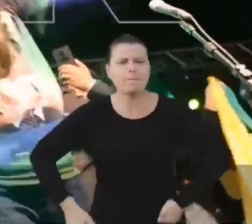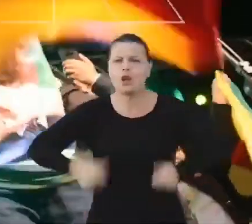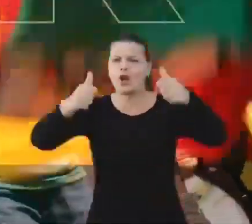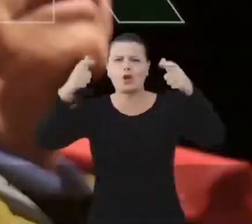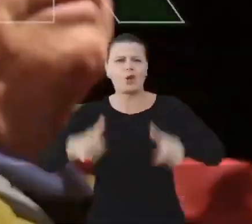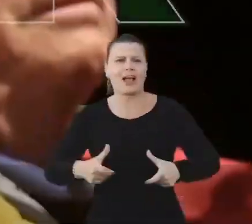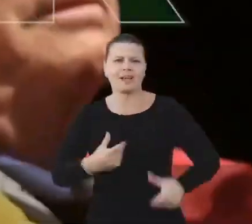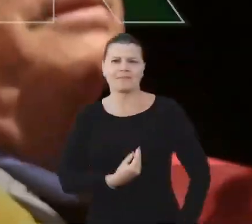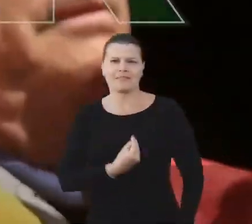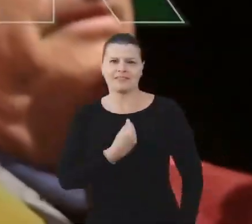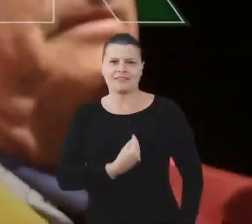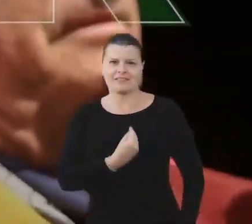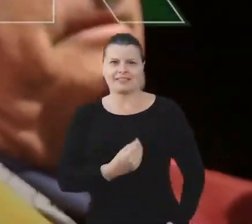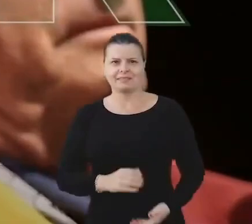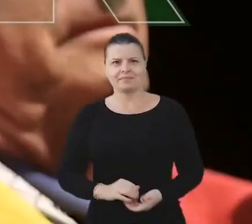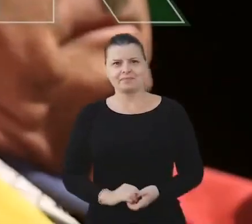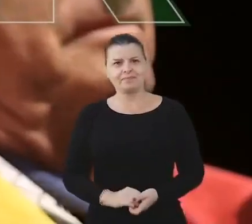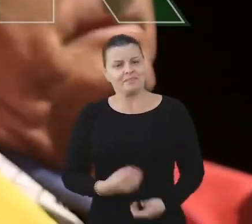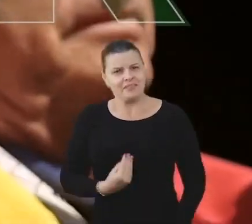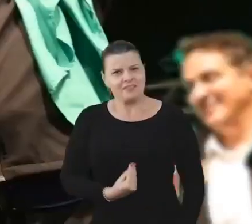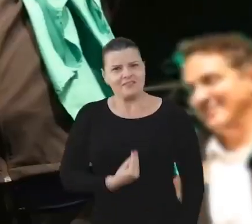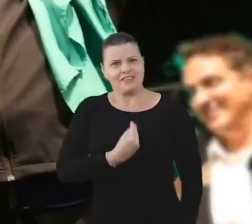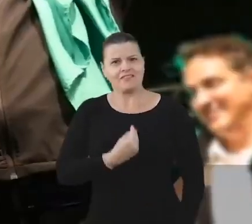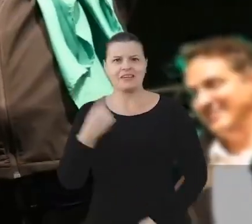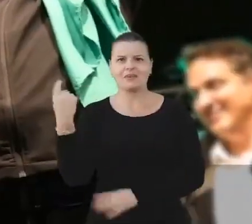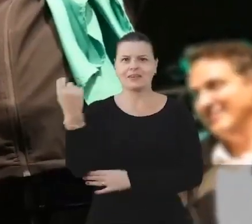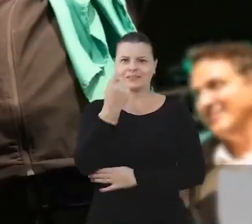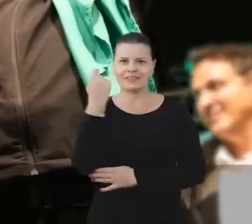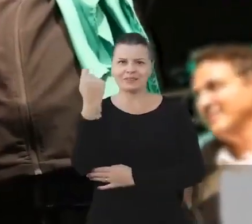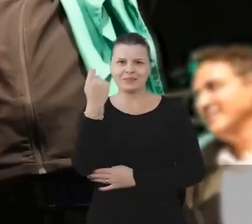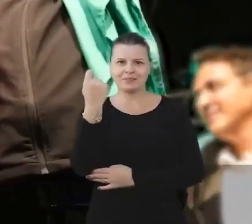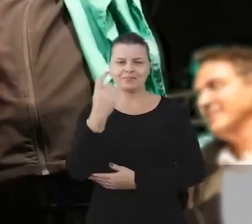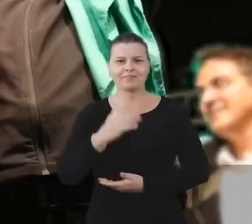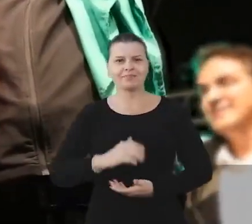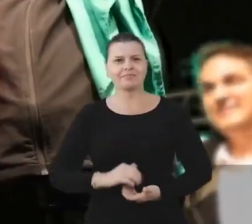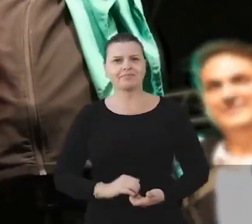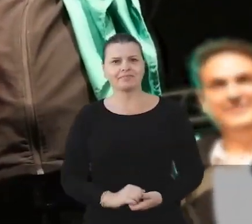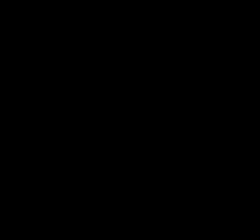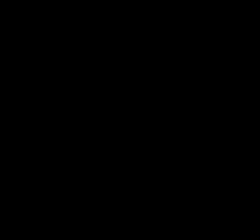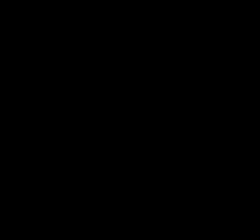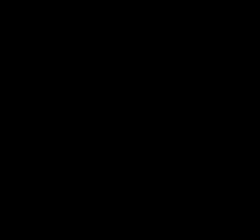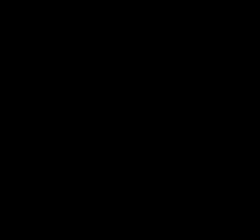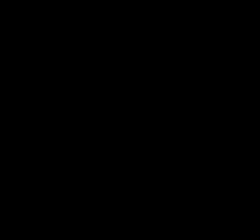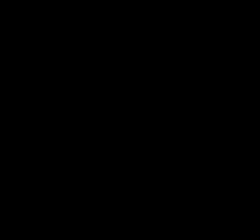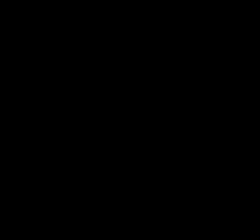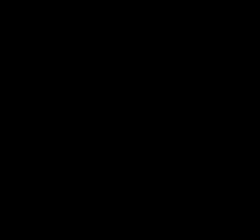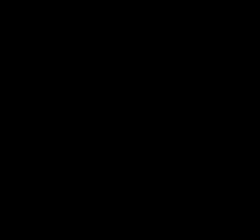fazer daqui o melhor lugar para se viver. Viva o Rio Grande do Sul!